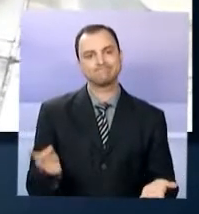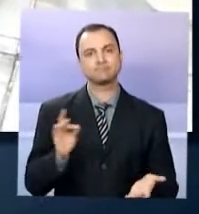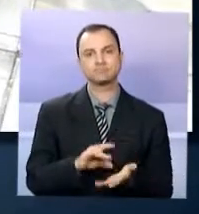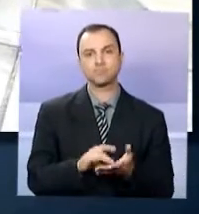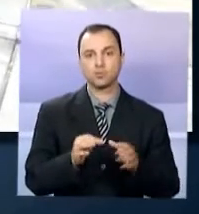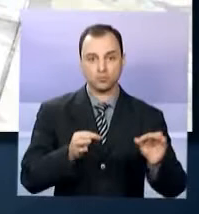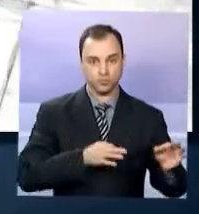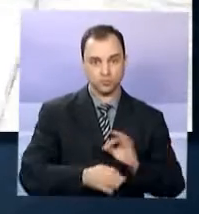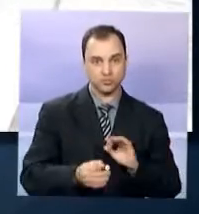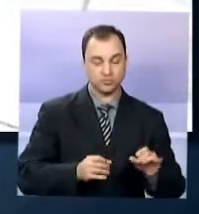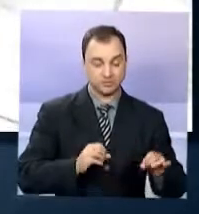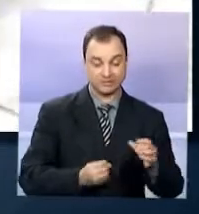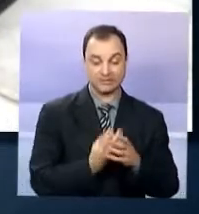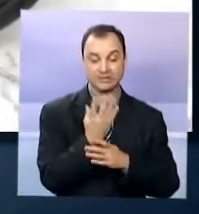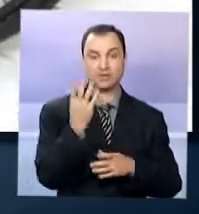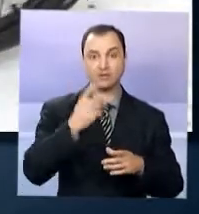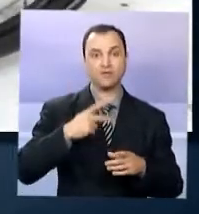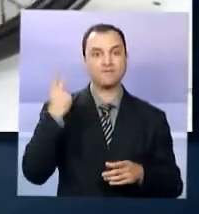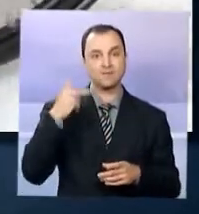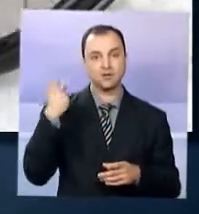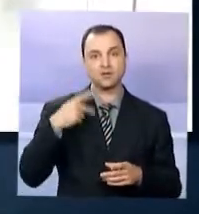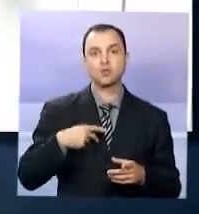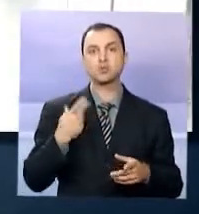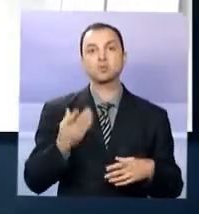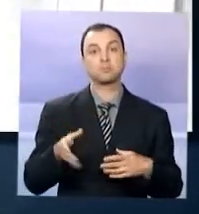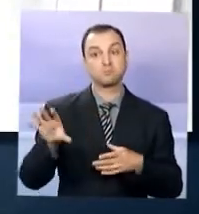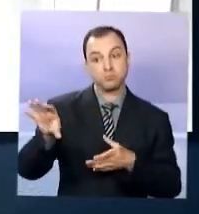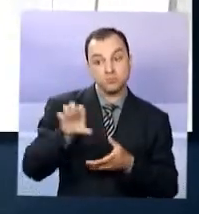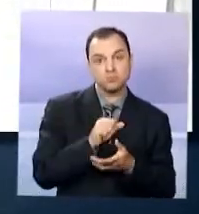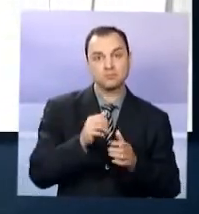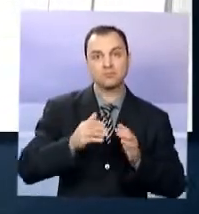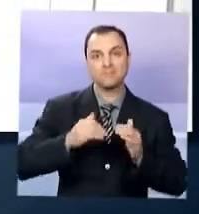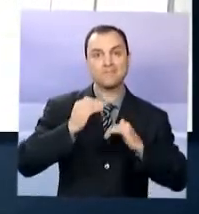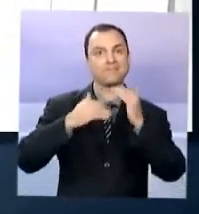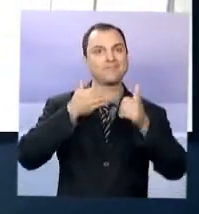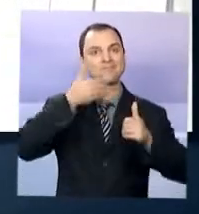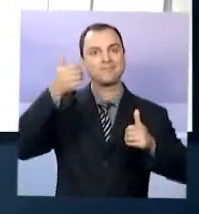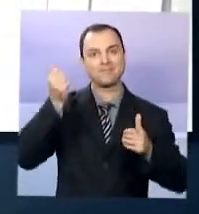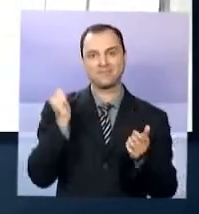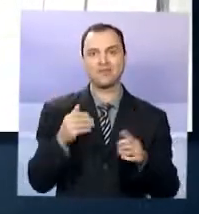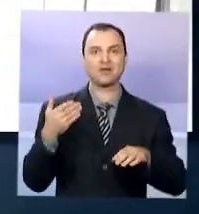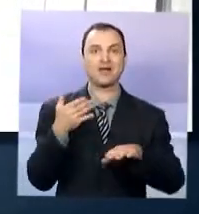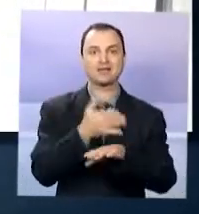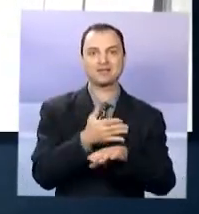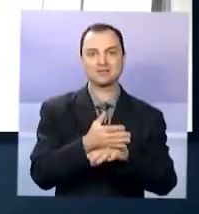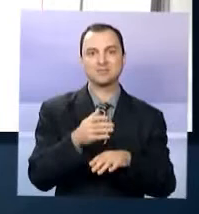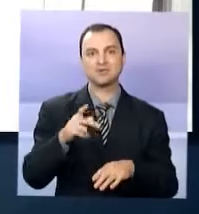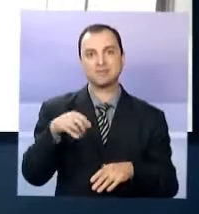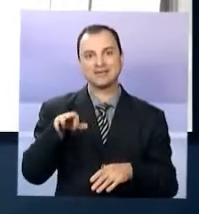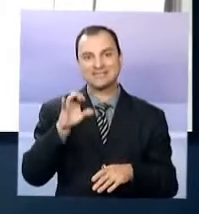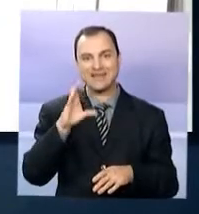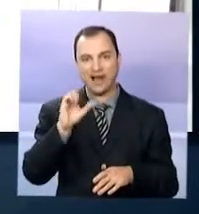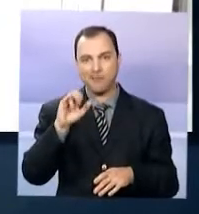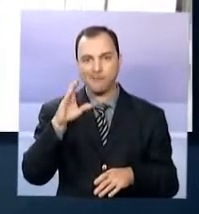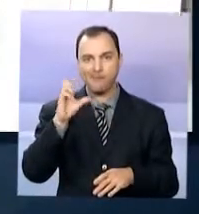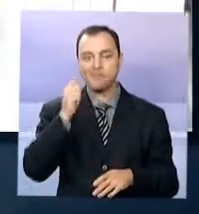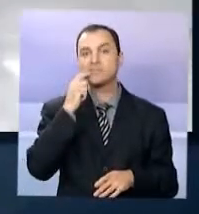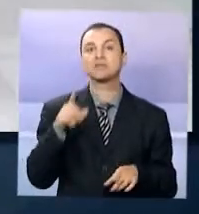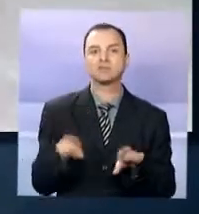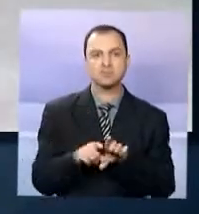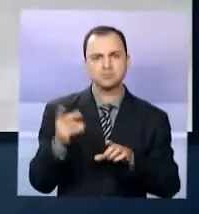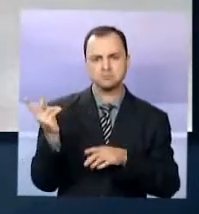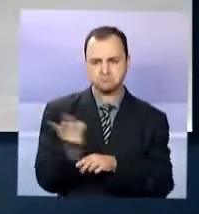claro que os projetos elaborados pelo vereador buscam melhorar a acessibilidade em Piracicaba Mas ele também